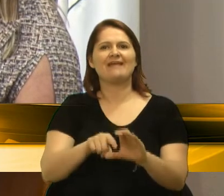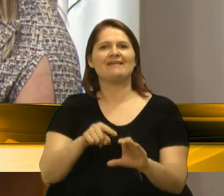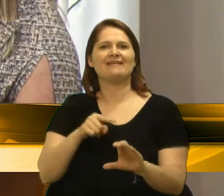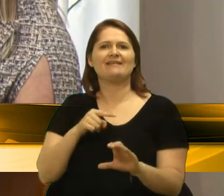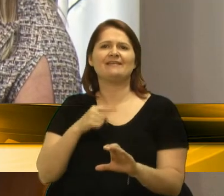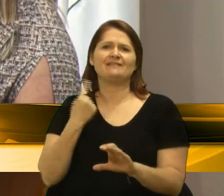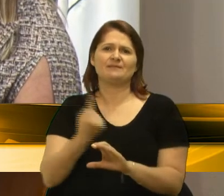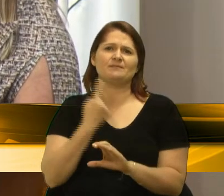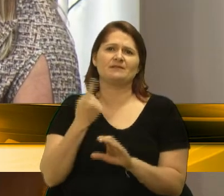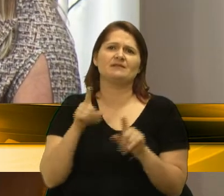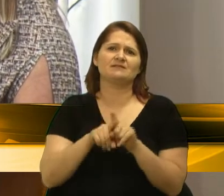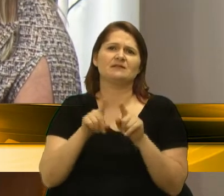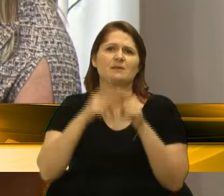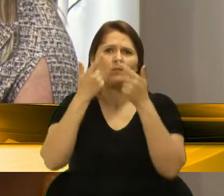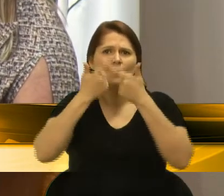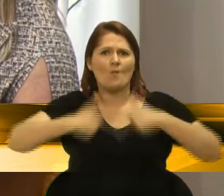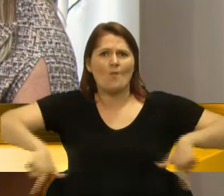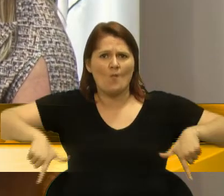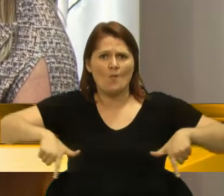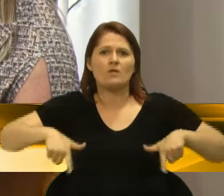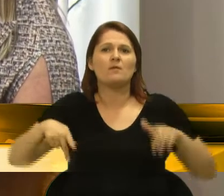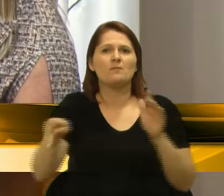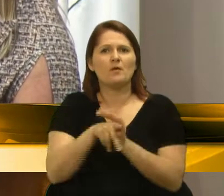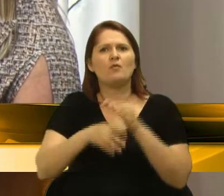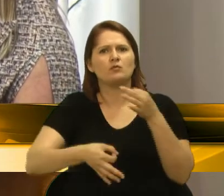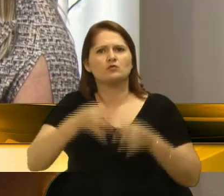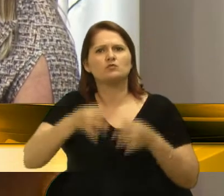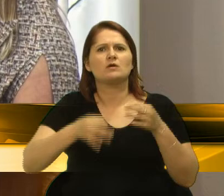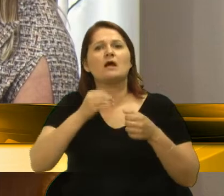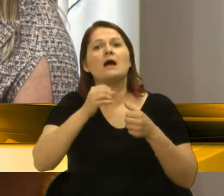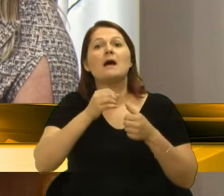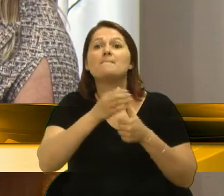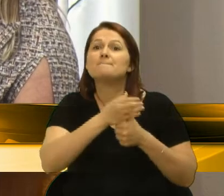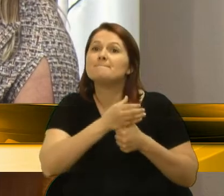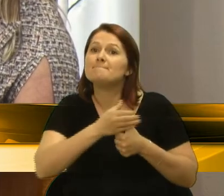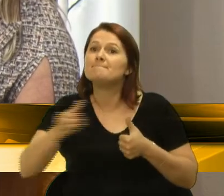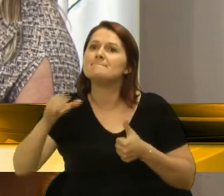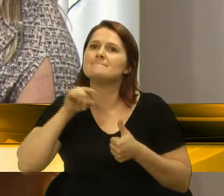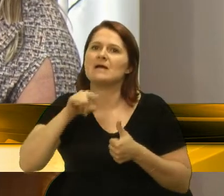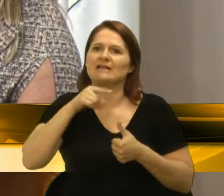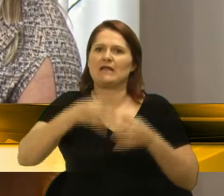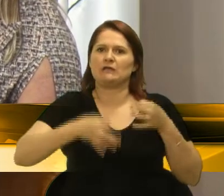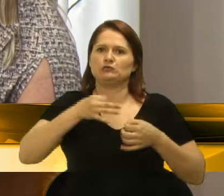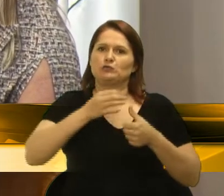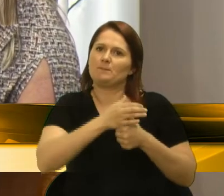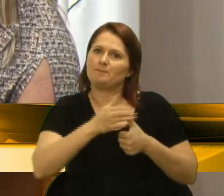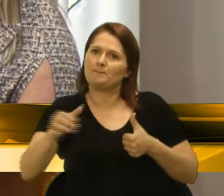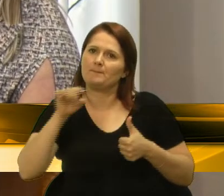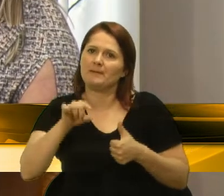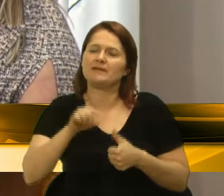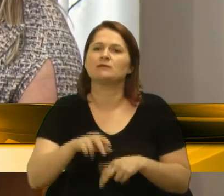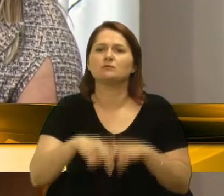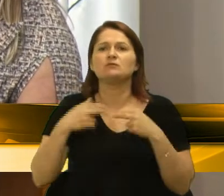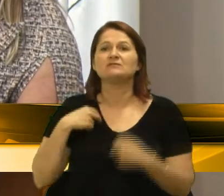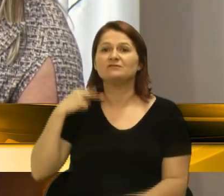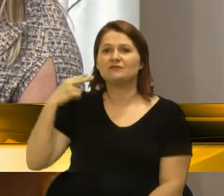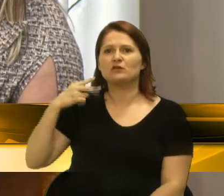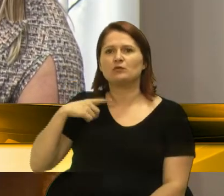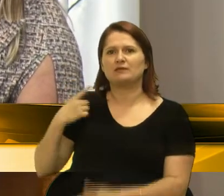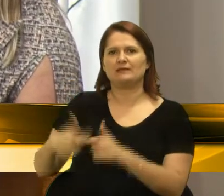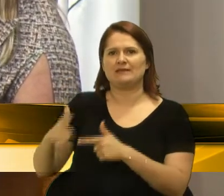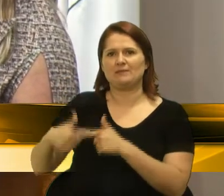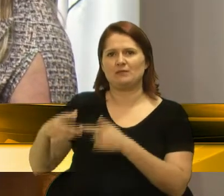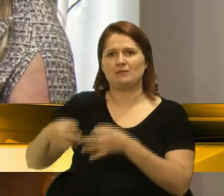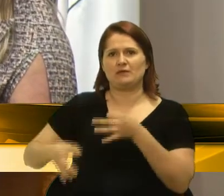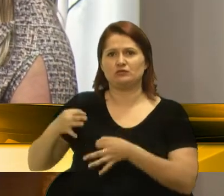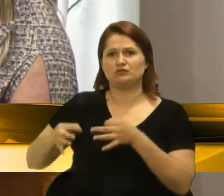para julgar o mandato eletivo. Vereador que então se confronta na justiça como autor ou réu